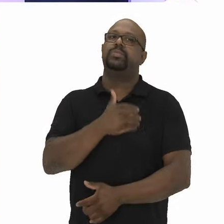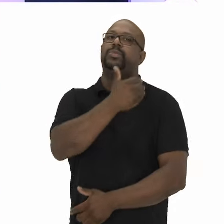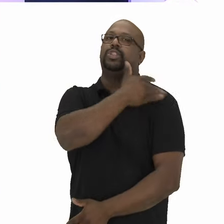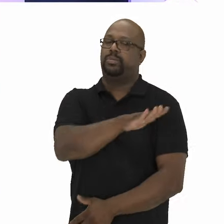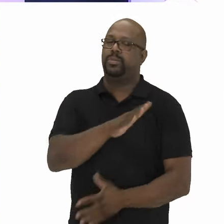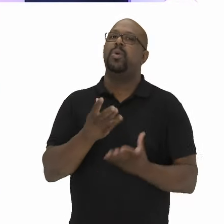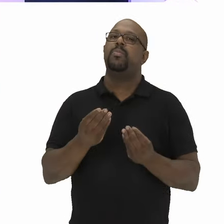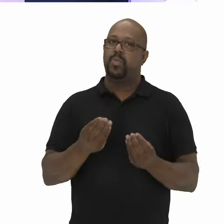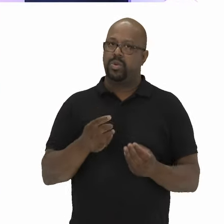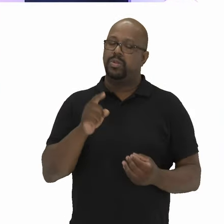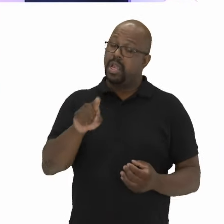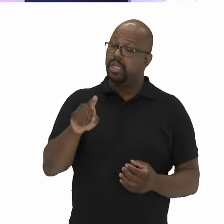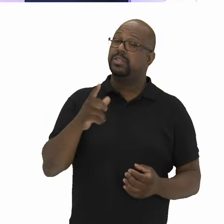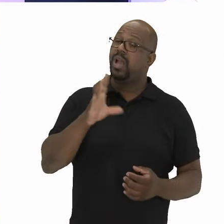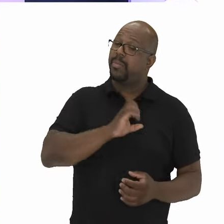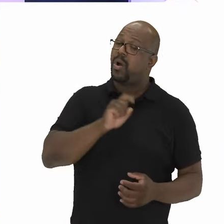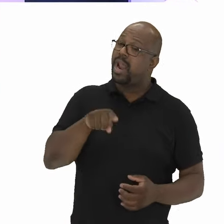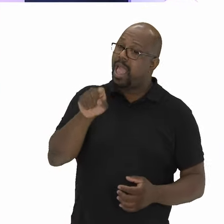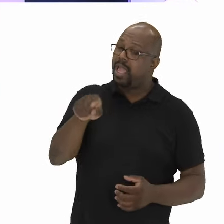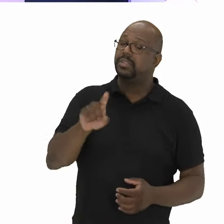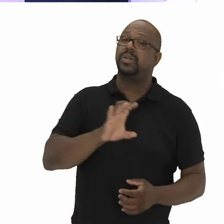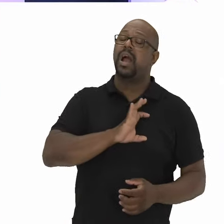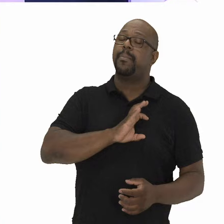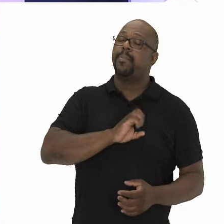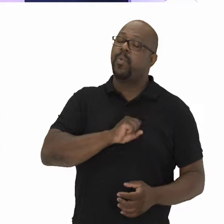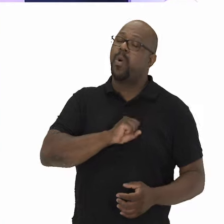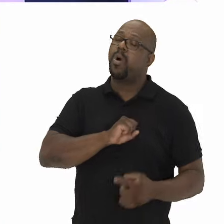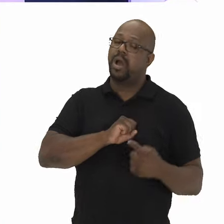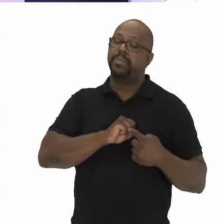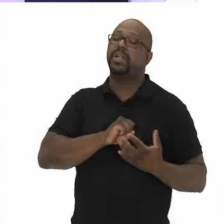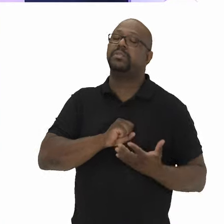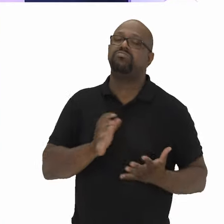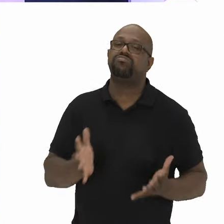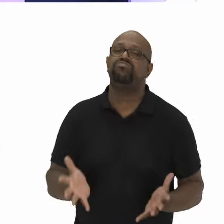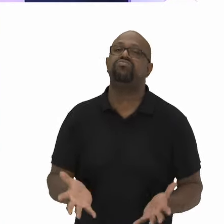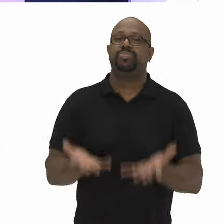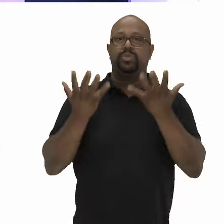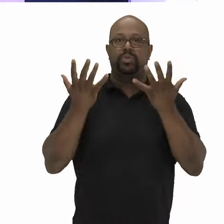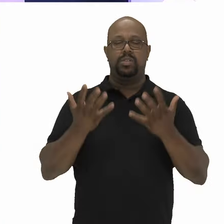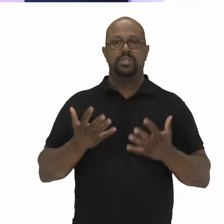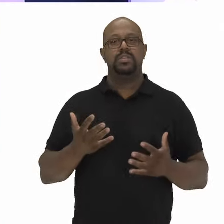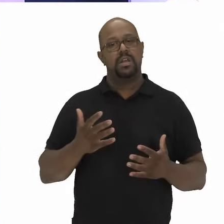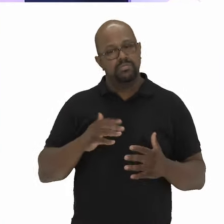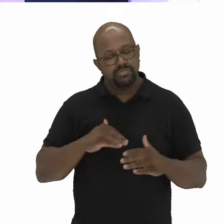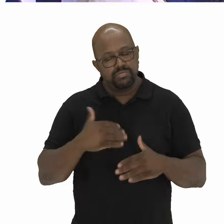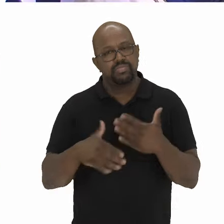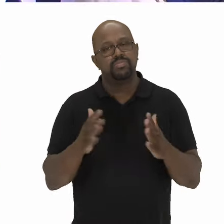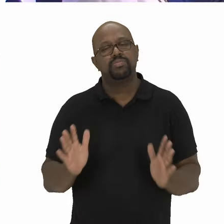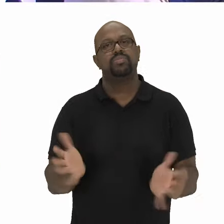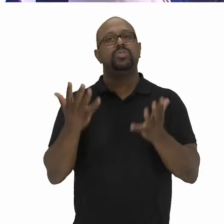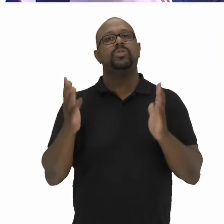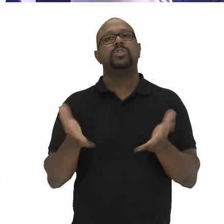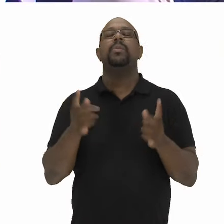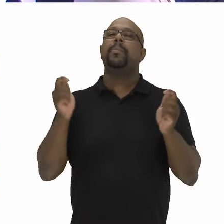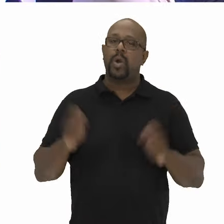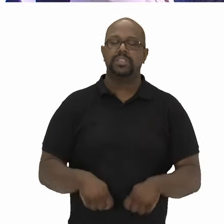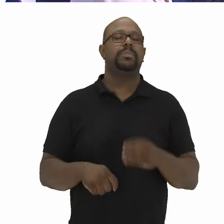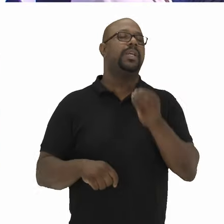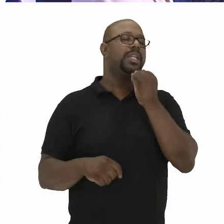sim sim e o amor ele é esse que você falou ele tem que ser uma mola propulsor promotora